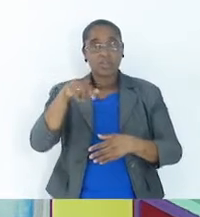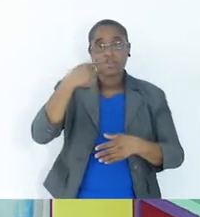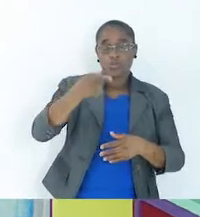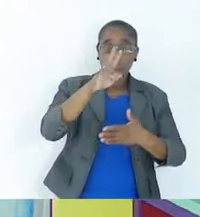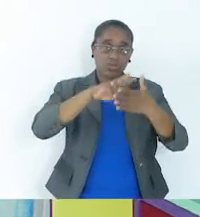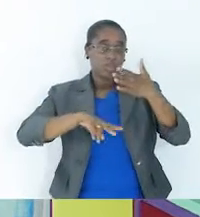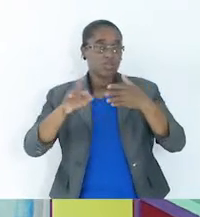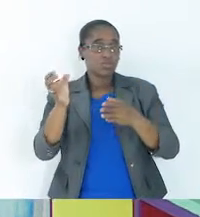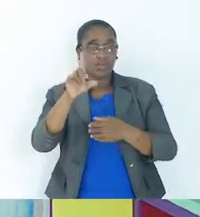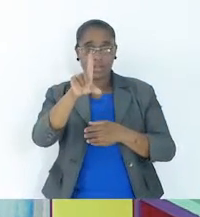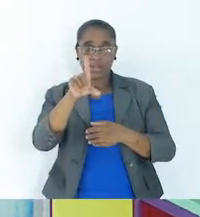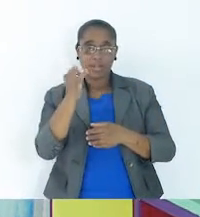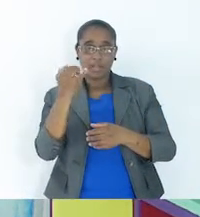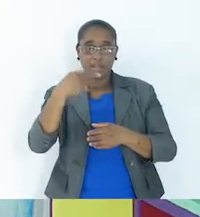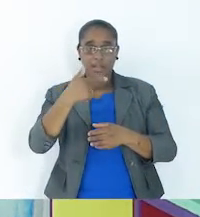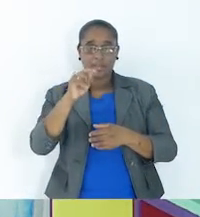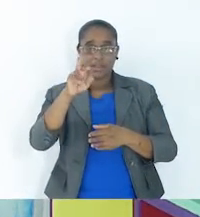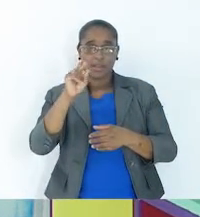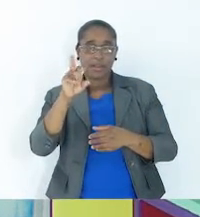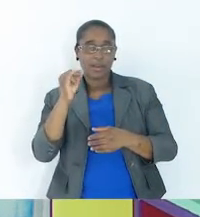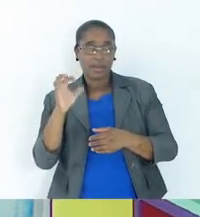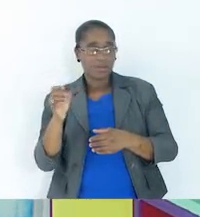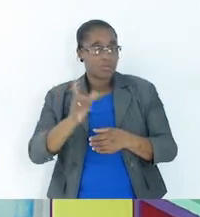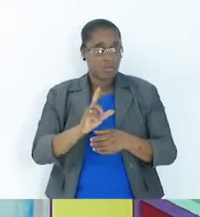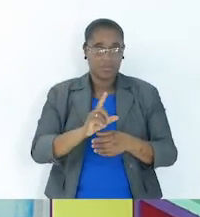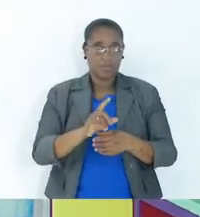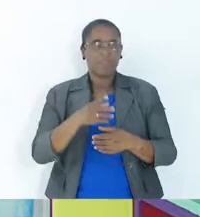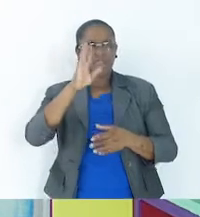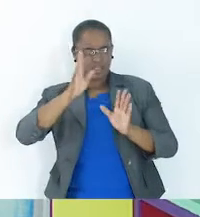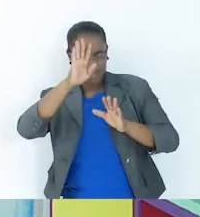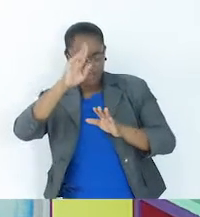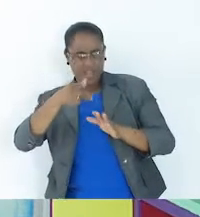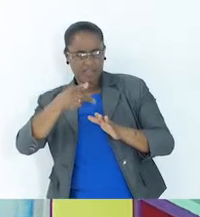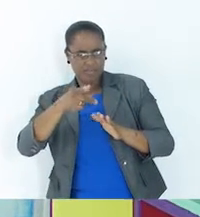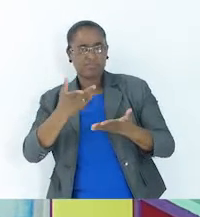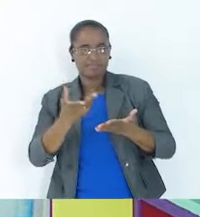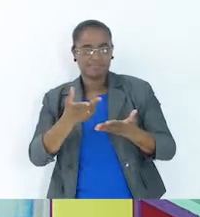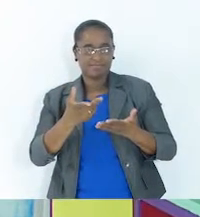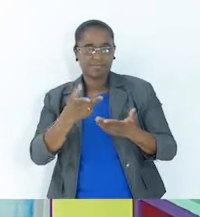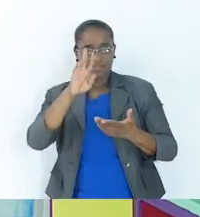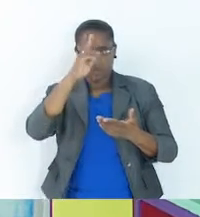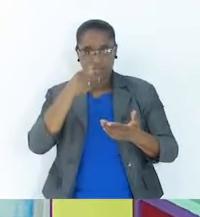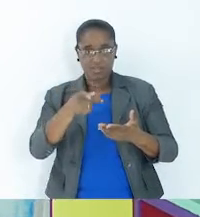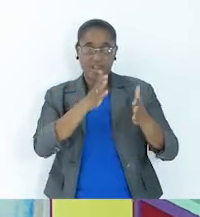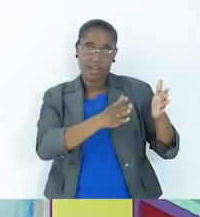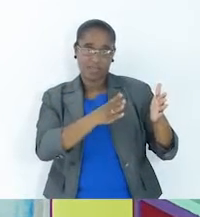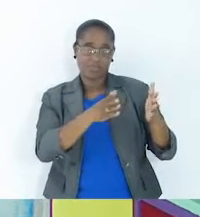Já? Já sabes? Ok, então reforcemos deste lado aqui. Para distinguir um texto